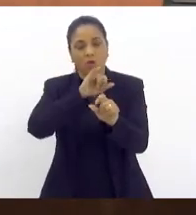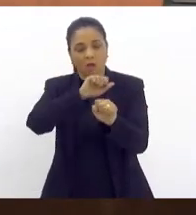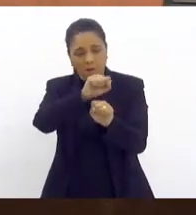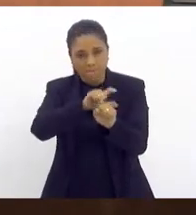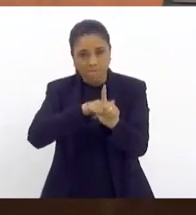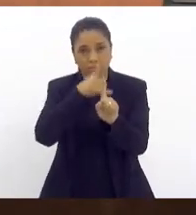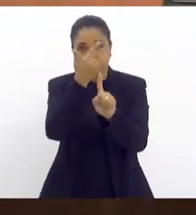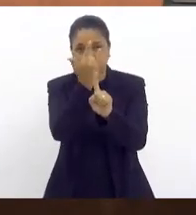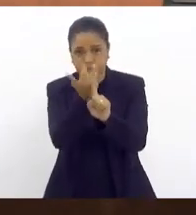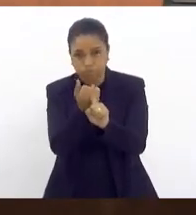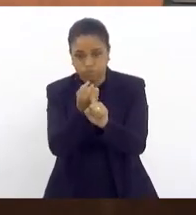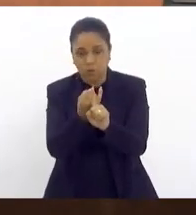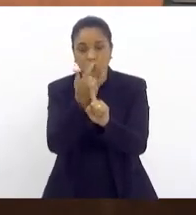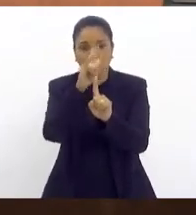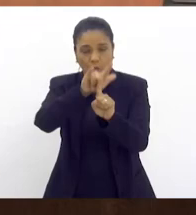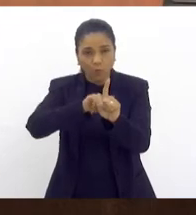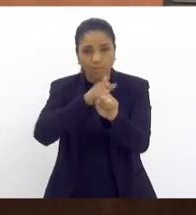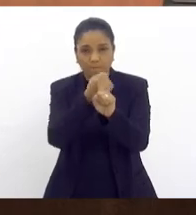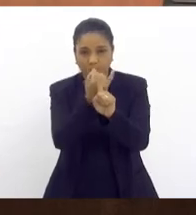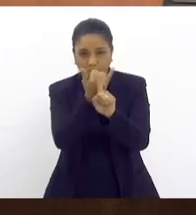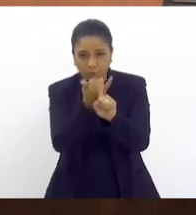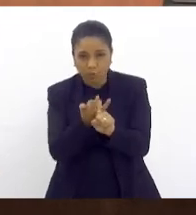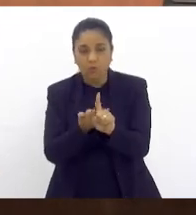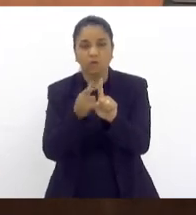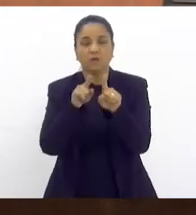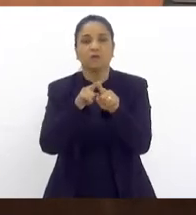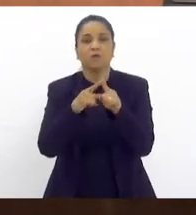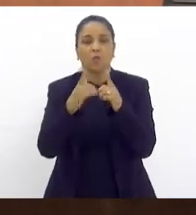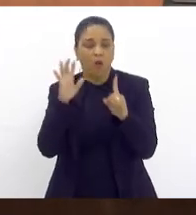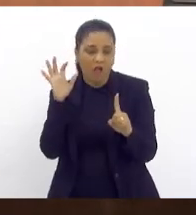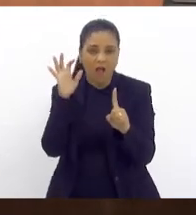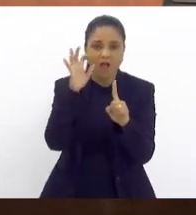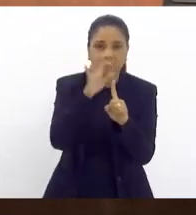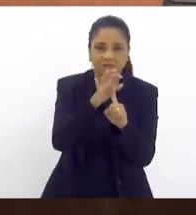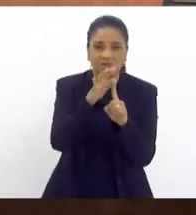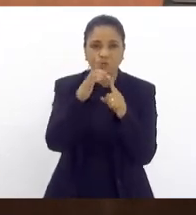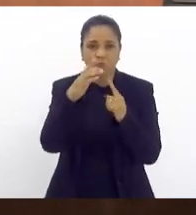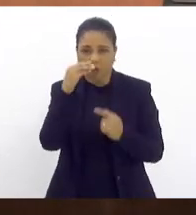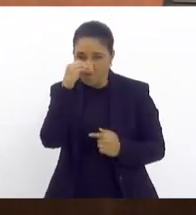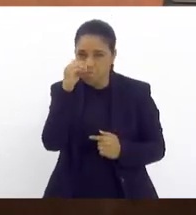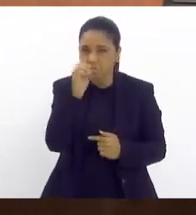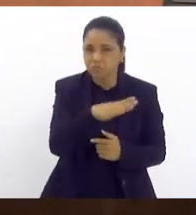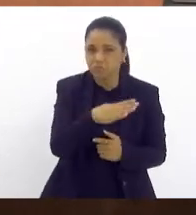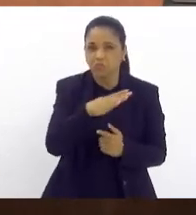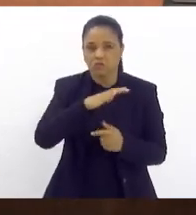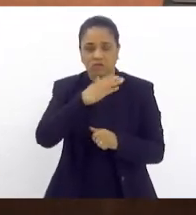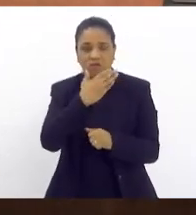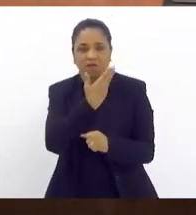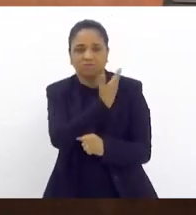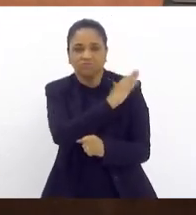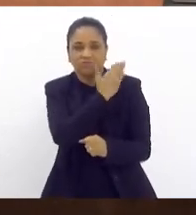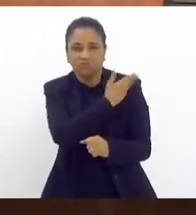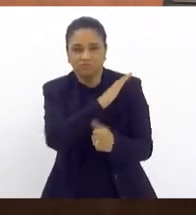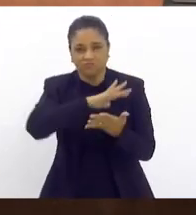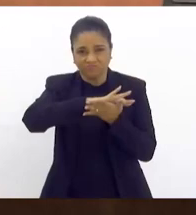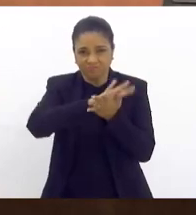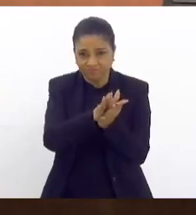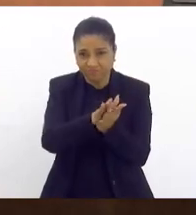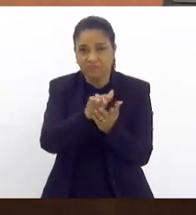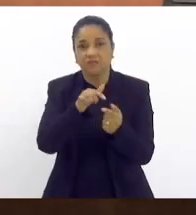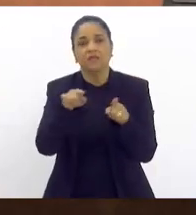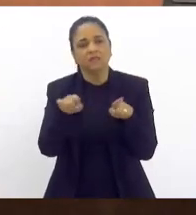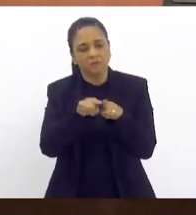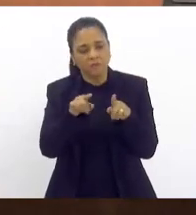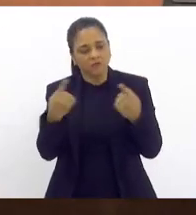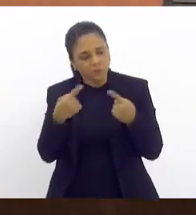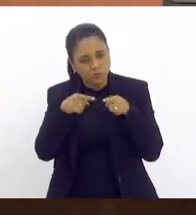o cyberbullying o assédio a ameaça os abusos e discriminações são emendas que nós construímos em parceria com CEP